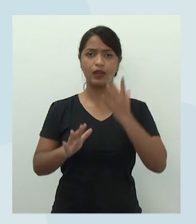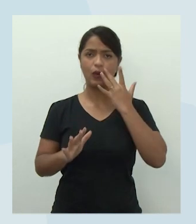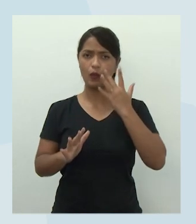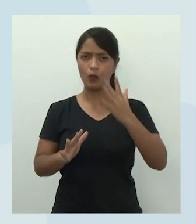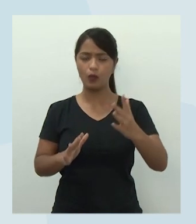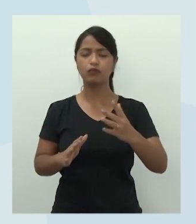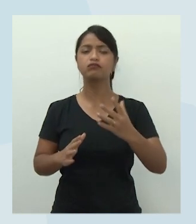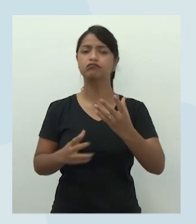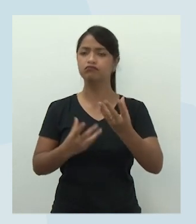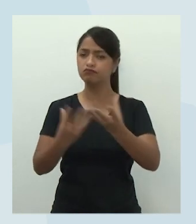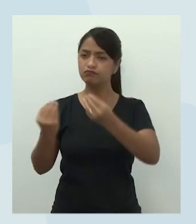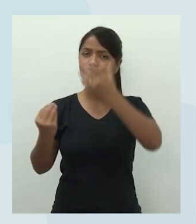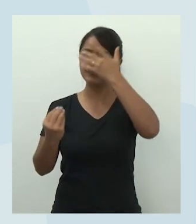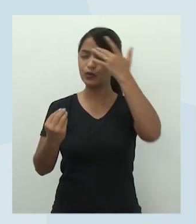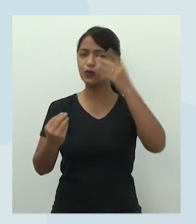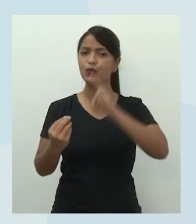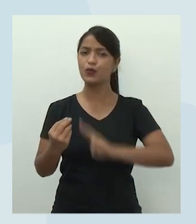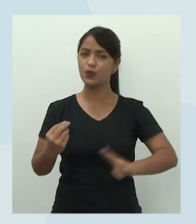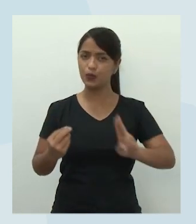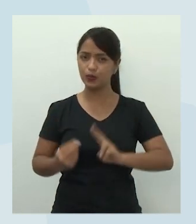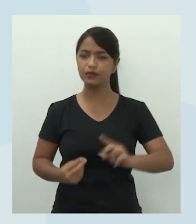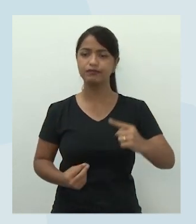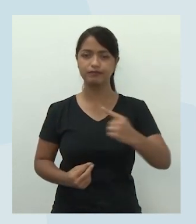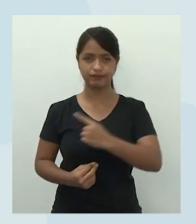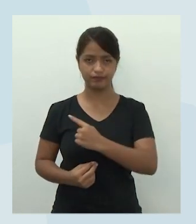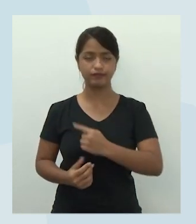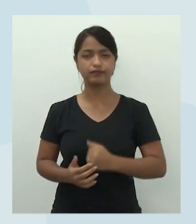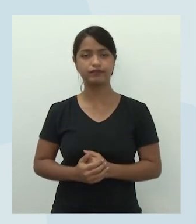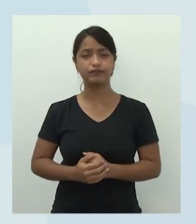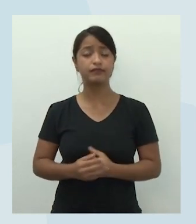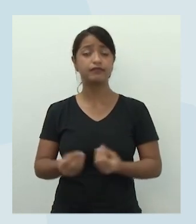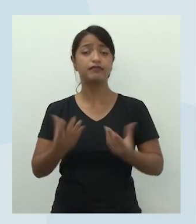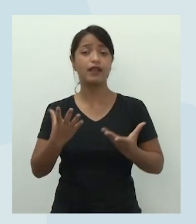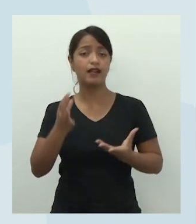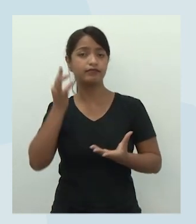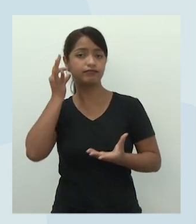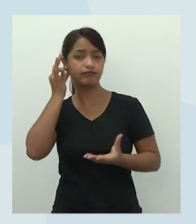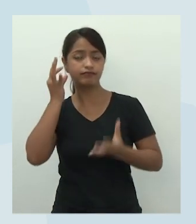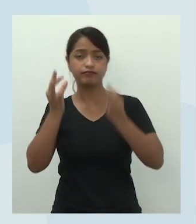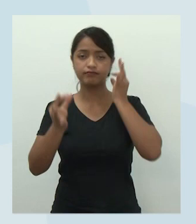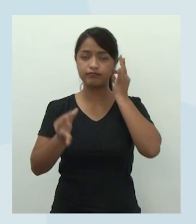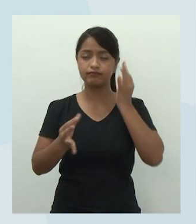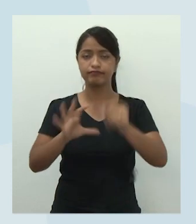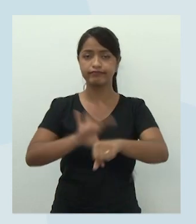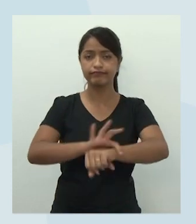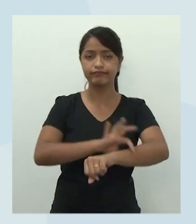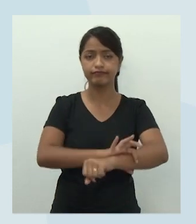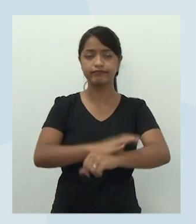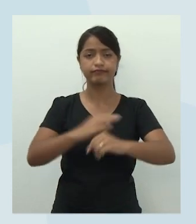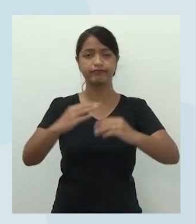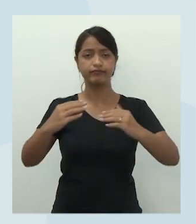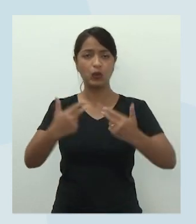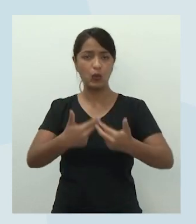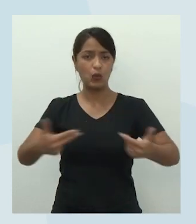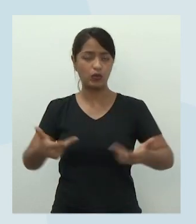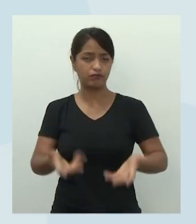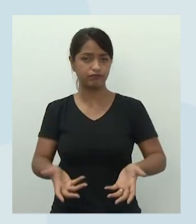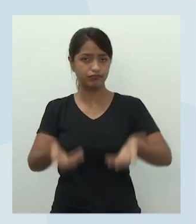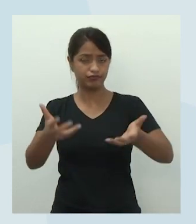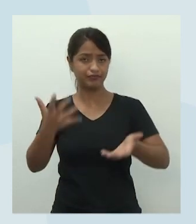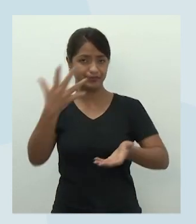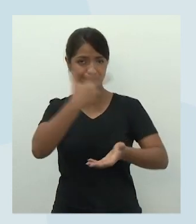largamente utilizado aí. Claro que mais na questão dos adornos, dos objetos, né? Não com ferramentas